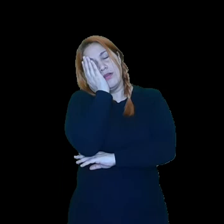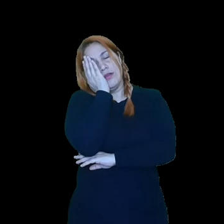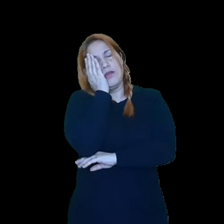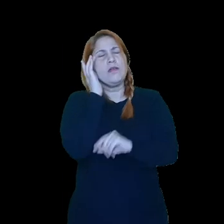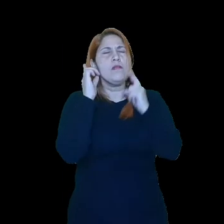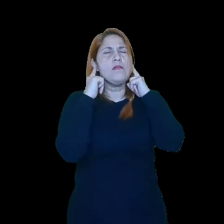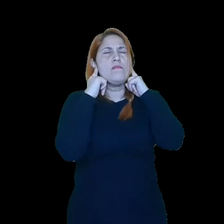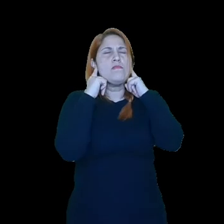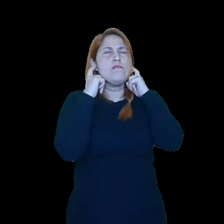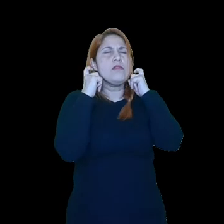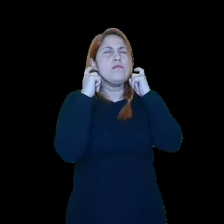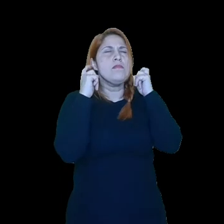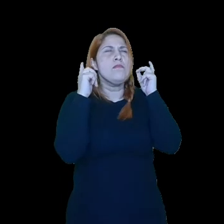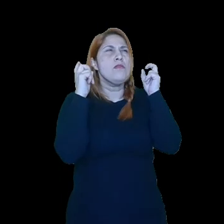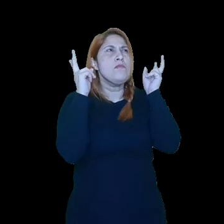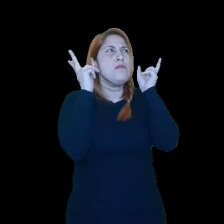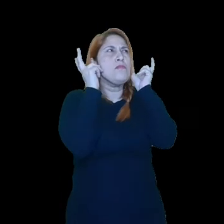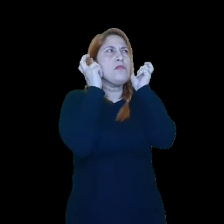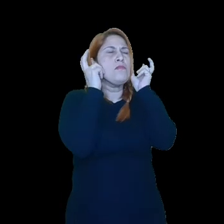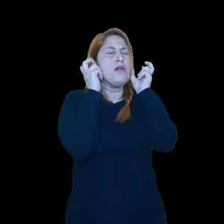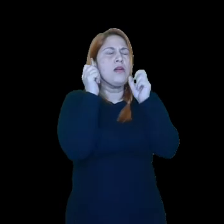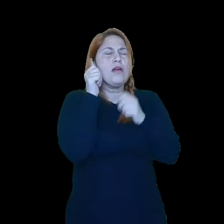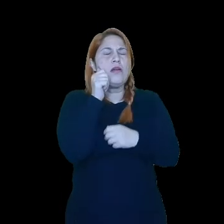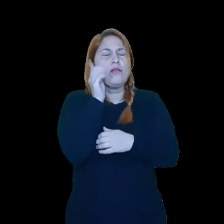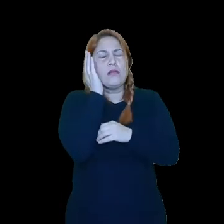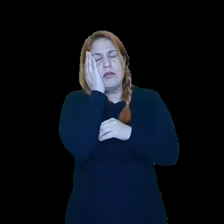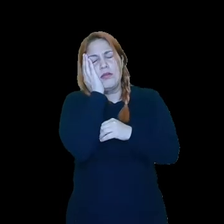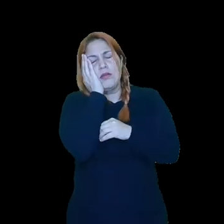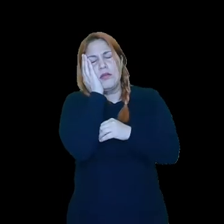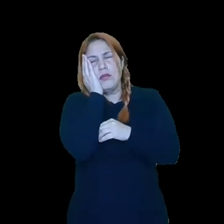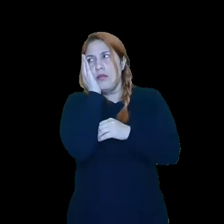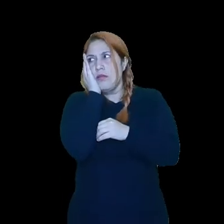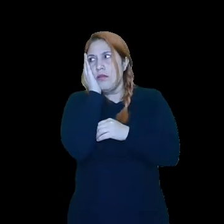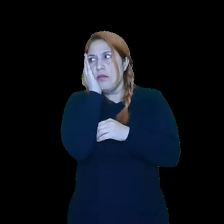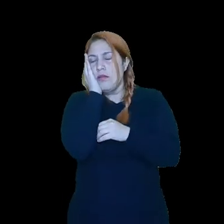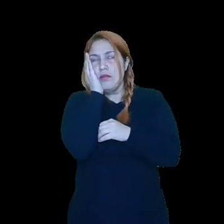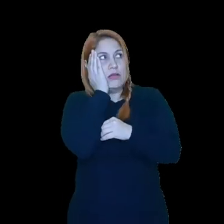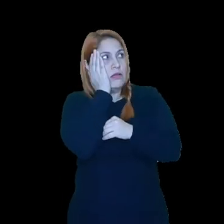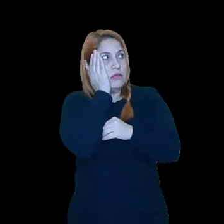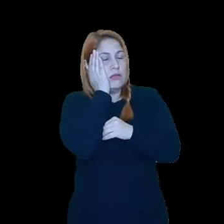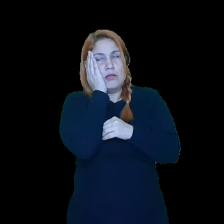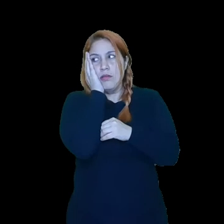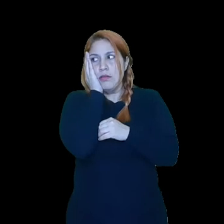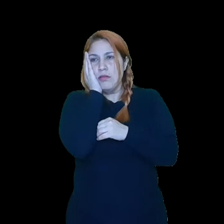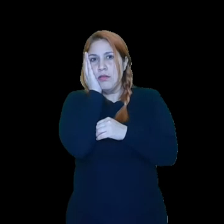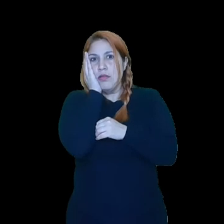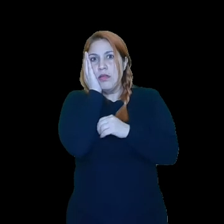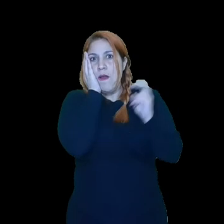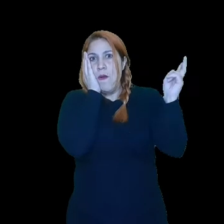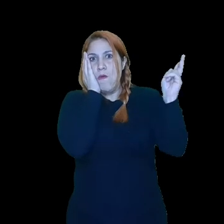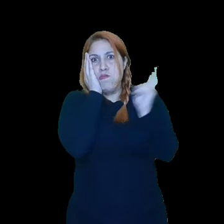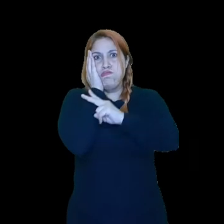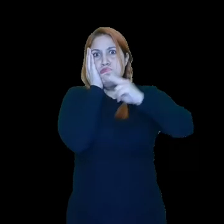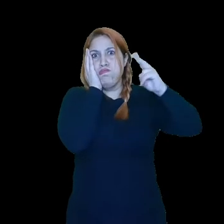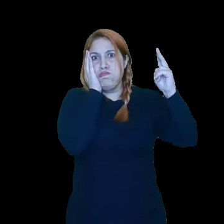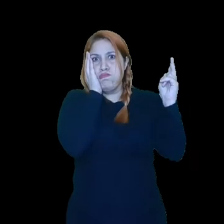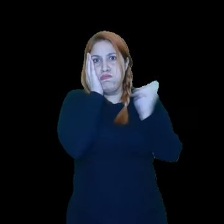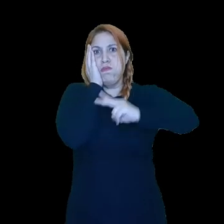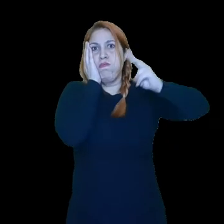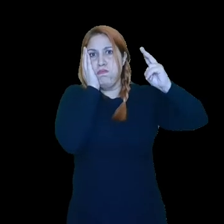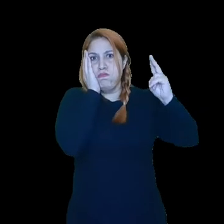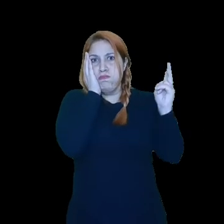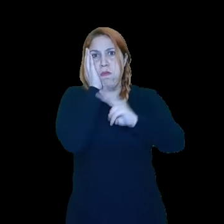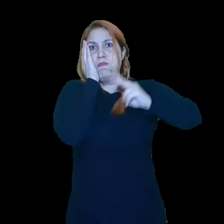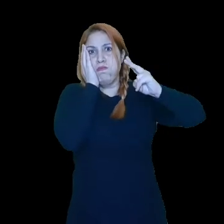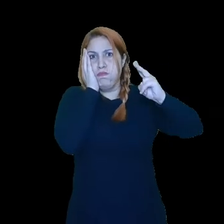Ela acordou sobressaltada. O vento zumbia misteriosamente nas janelas, sacudindo-as,